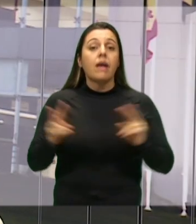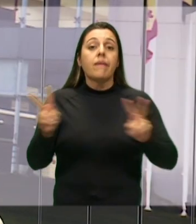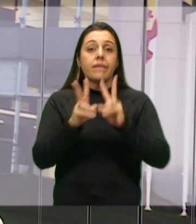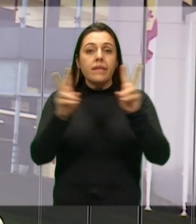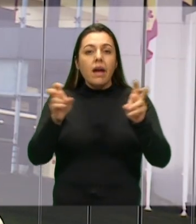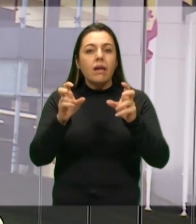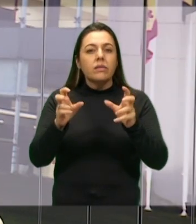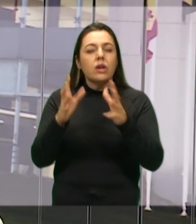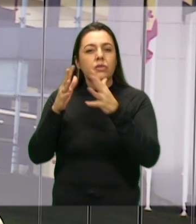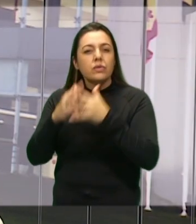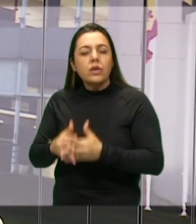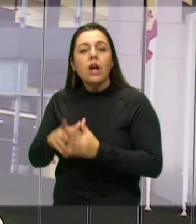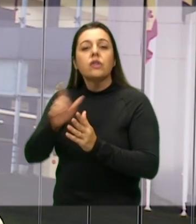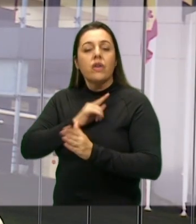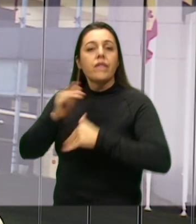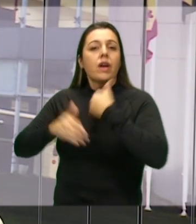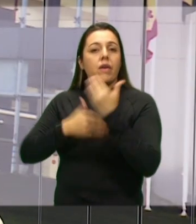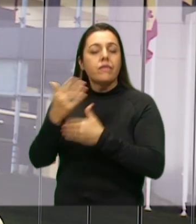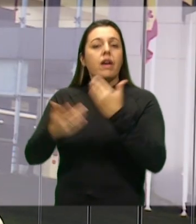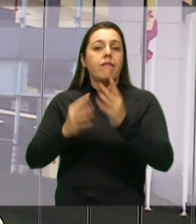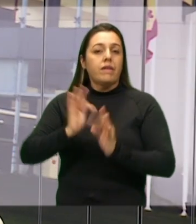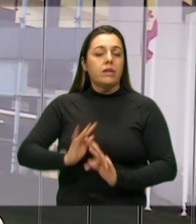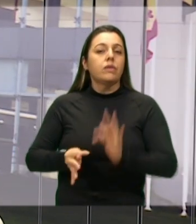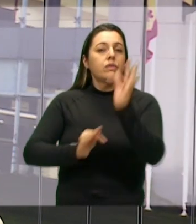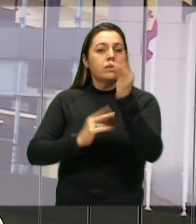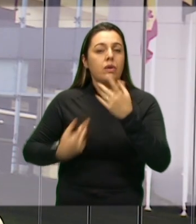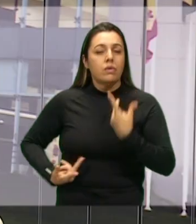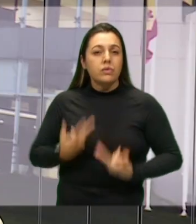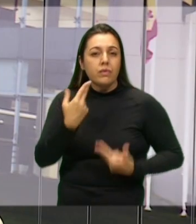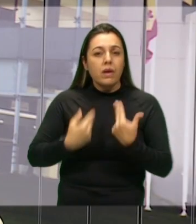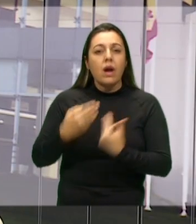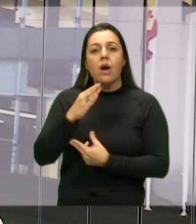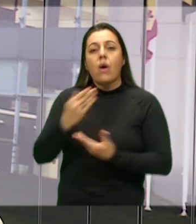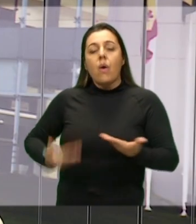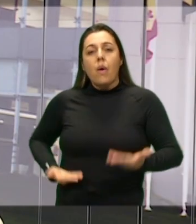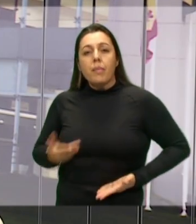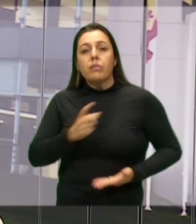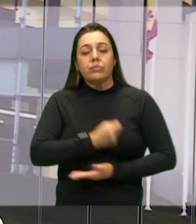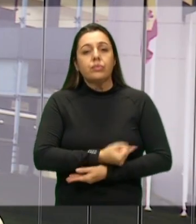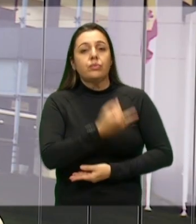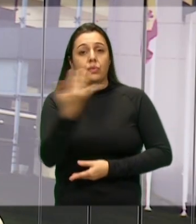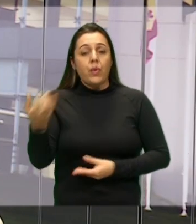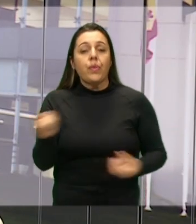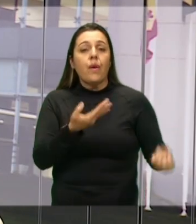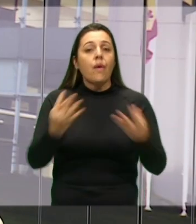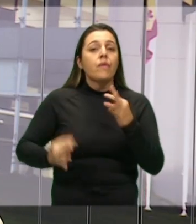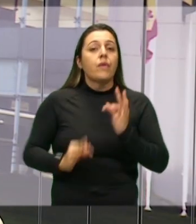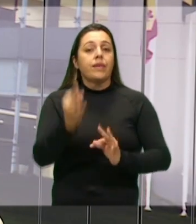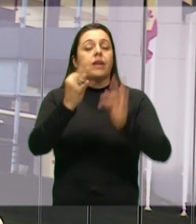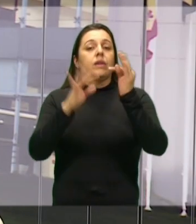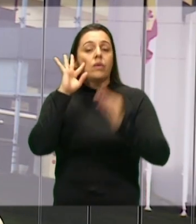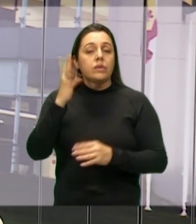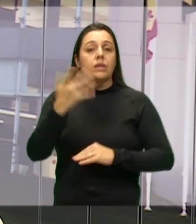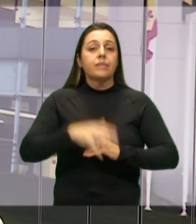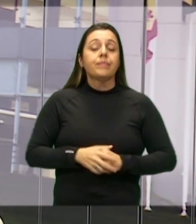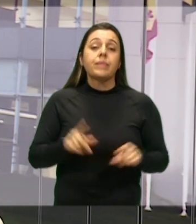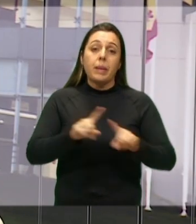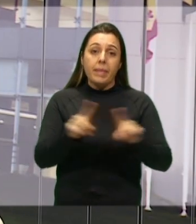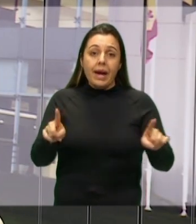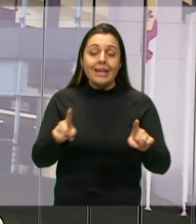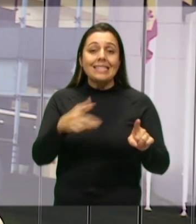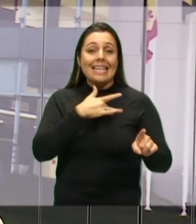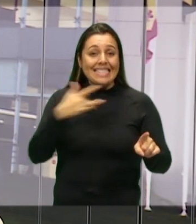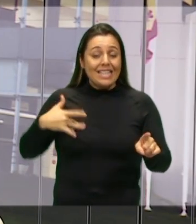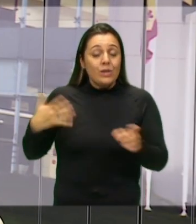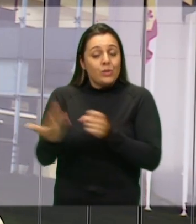da alta complexidade, a gente já vê um grande avanço com a tecnologia, cirurgia por robô, tem uma série de inovações tecnológicas acontecendo. Mas na